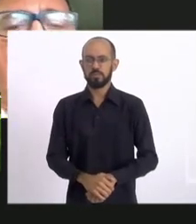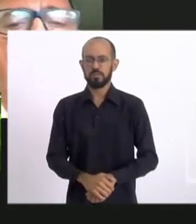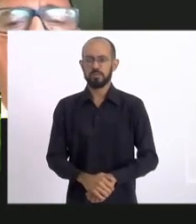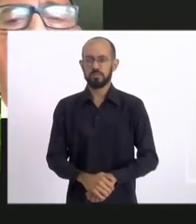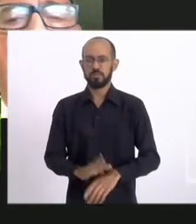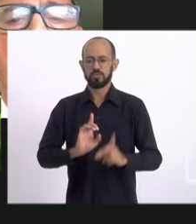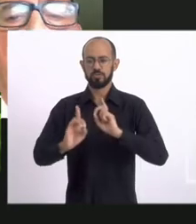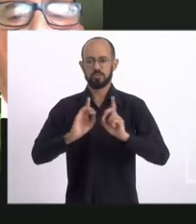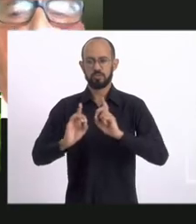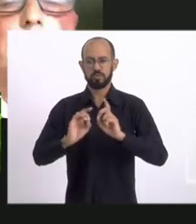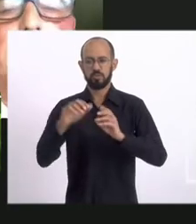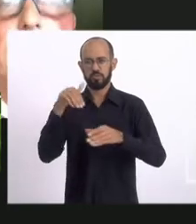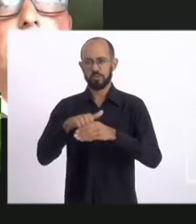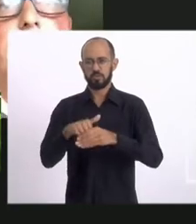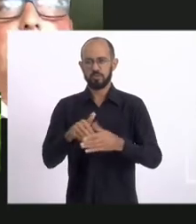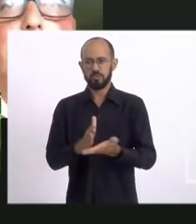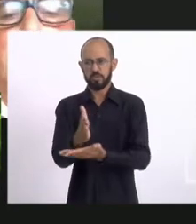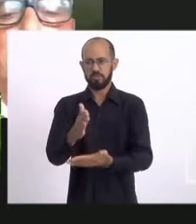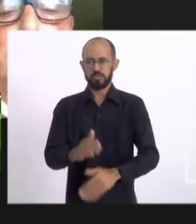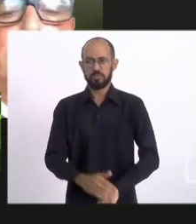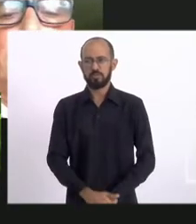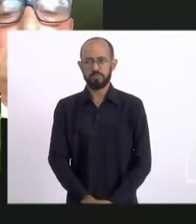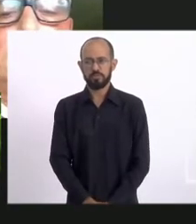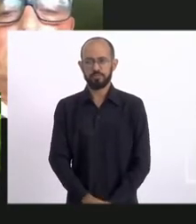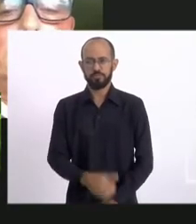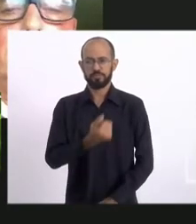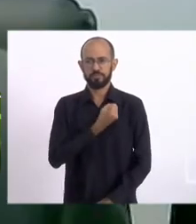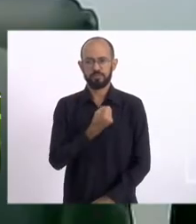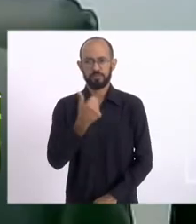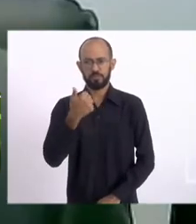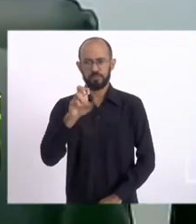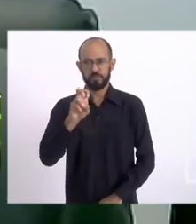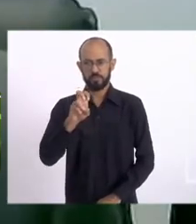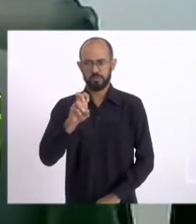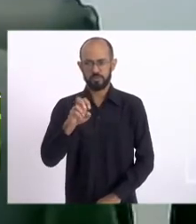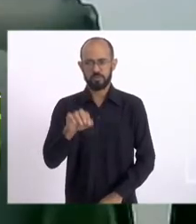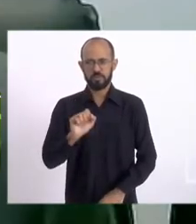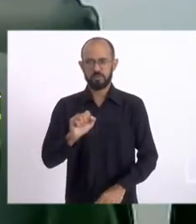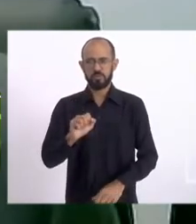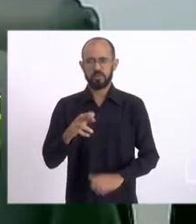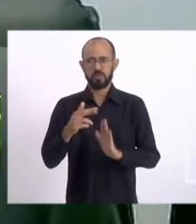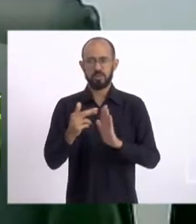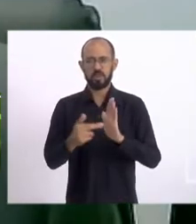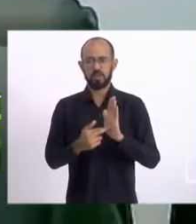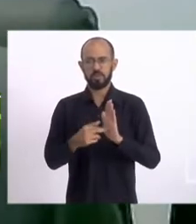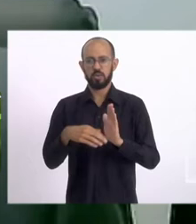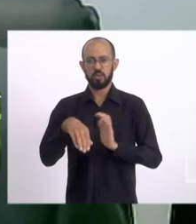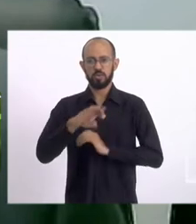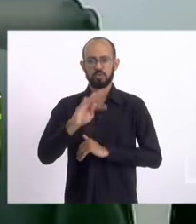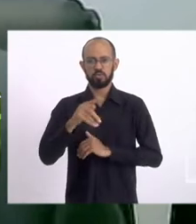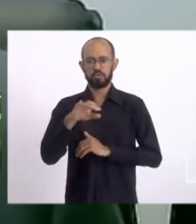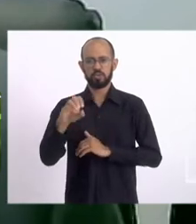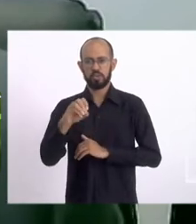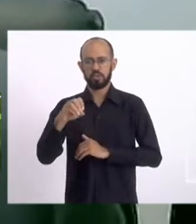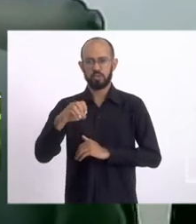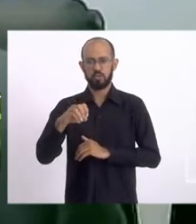Discussão em votação aprovado. 15, relator deputado Chico Machado, projeto de